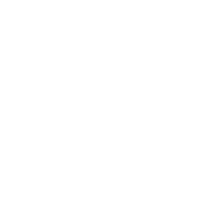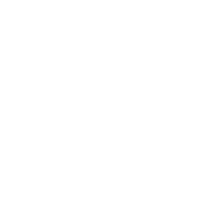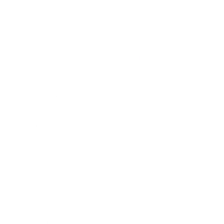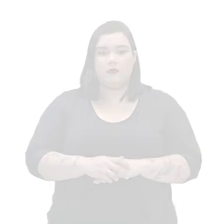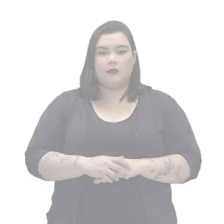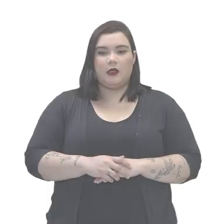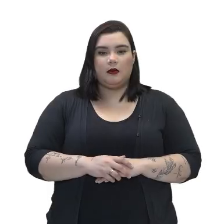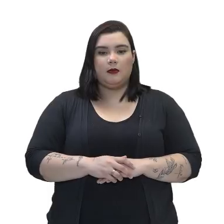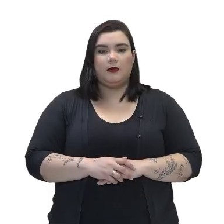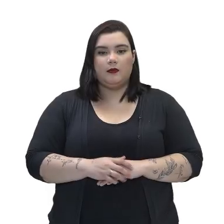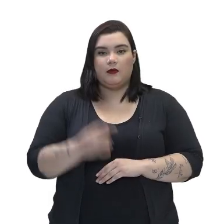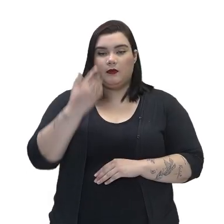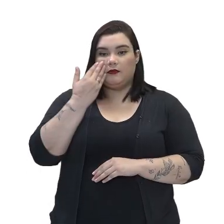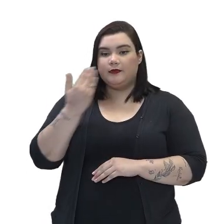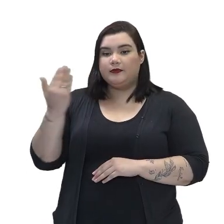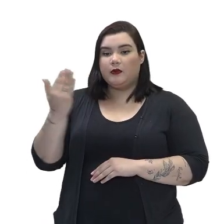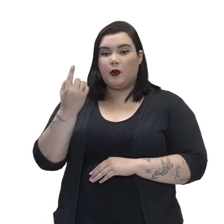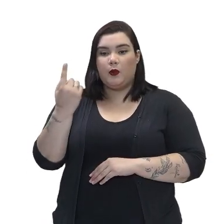Carro.